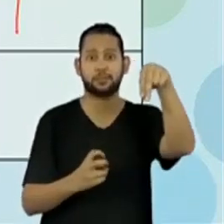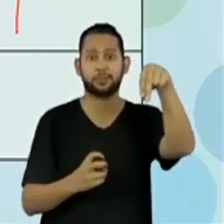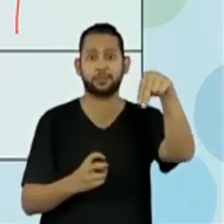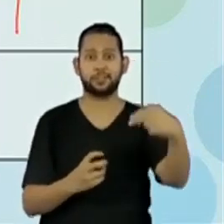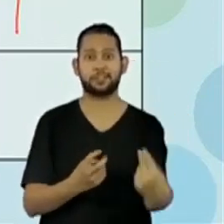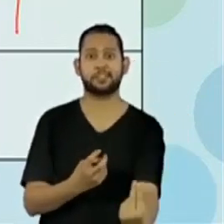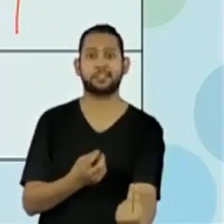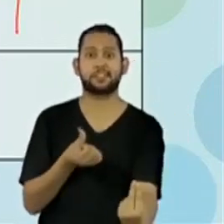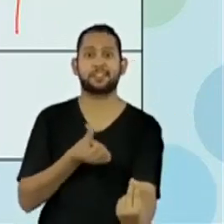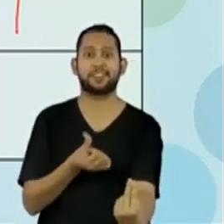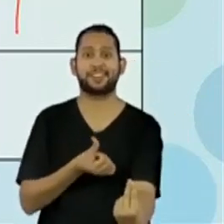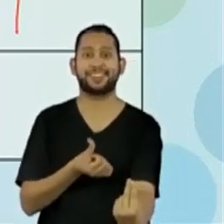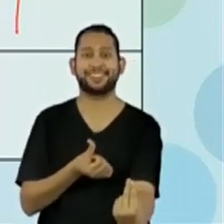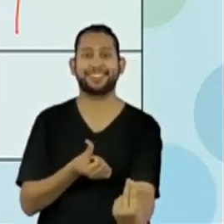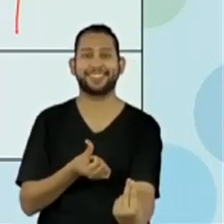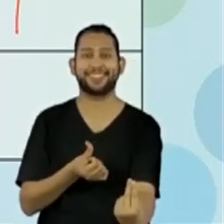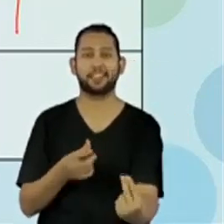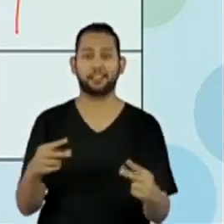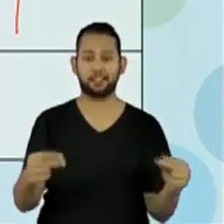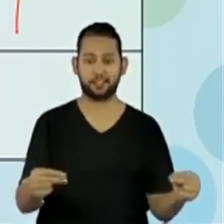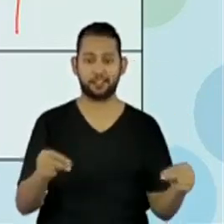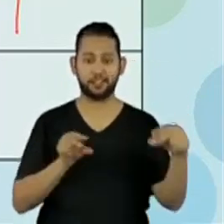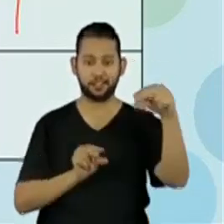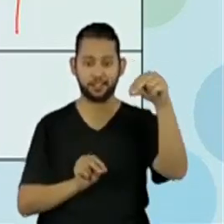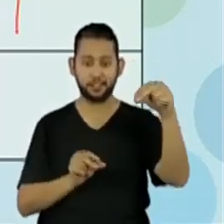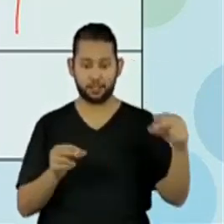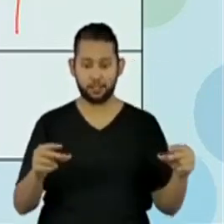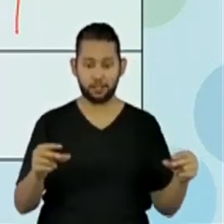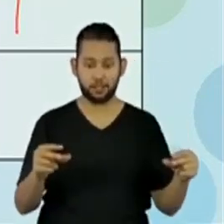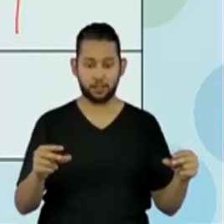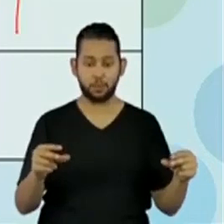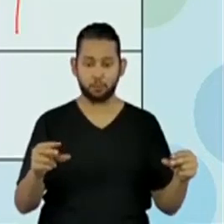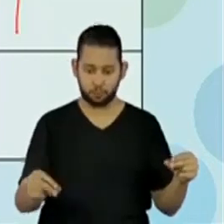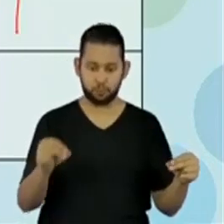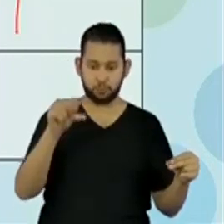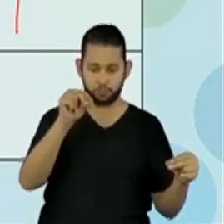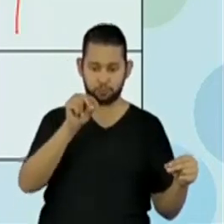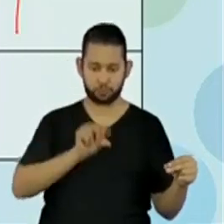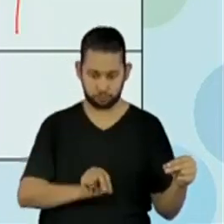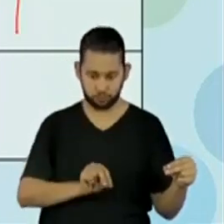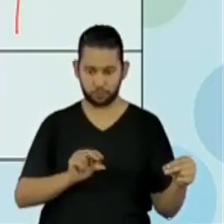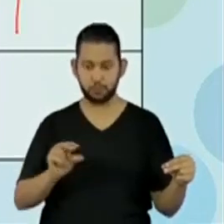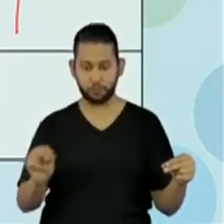Se eu observar a soma